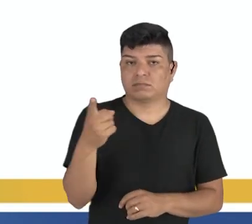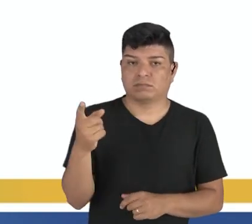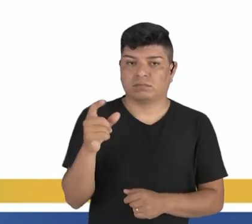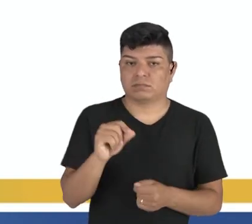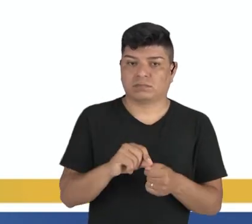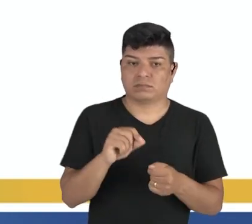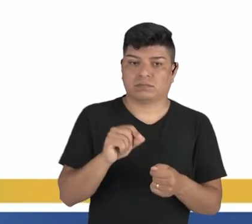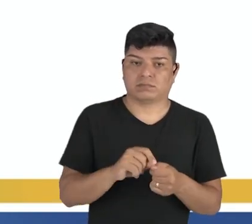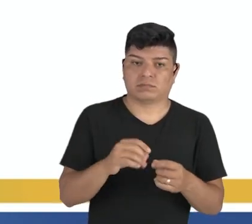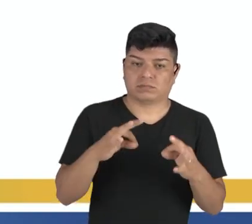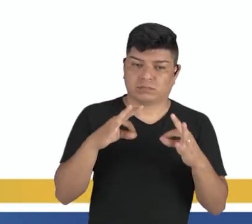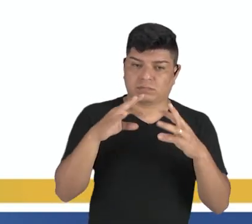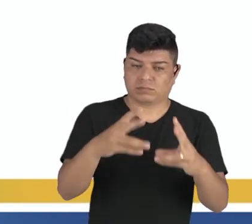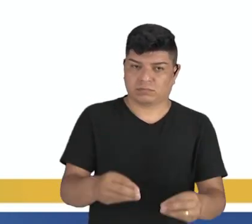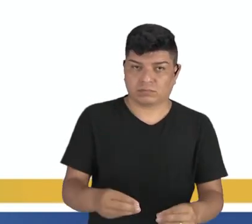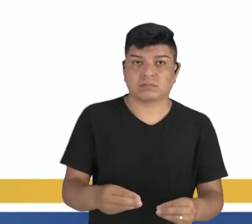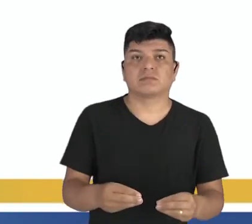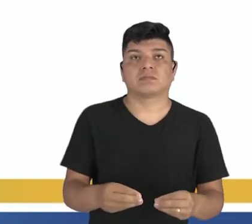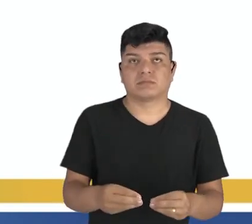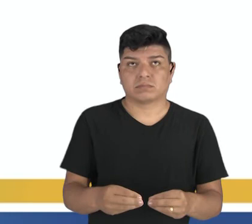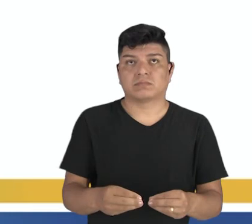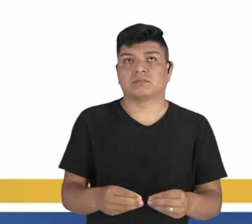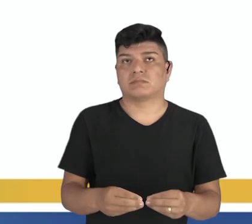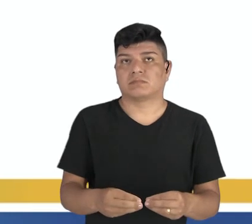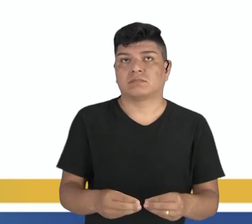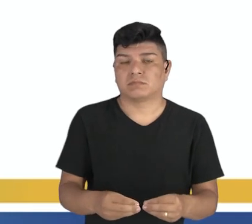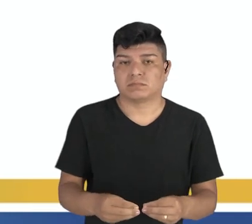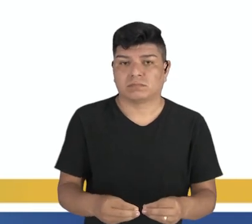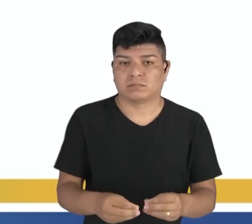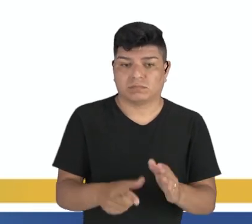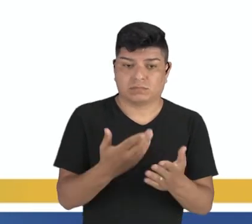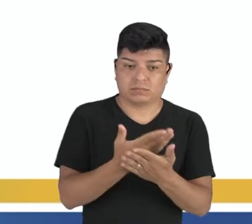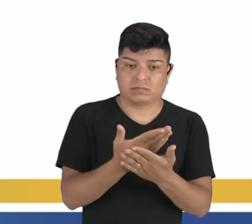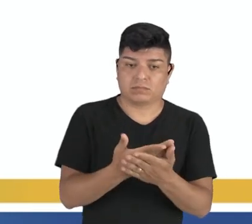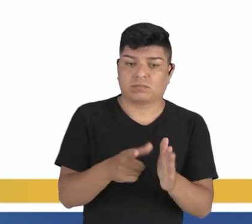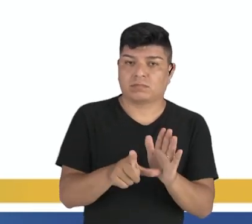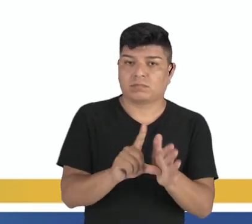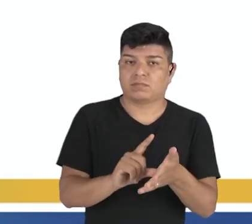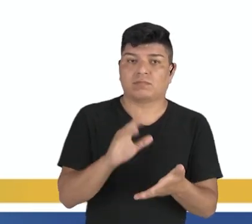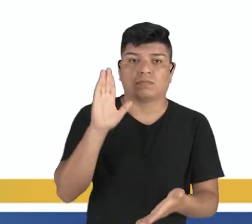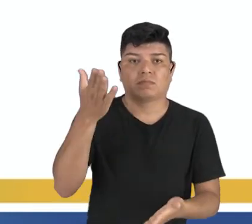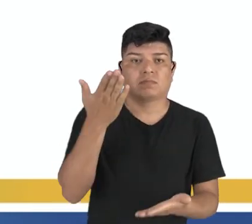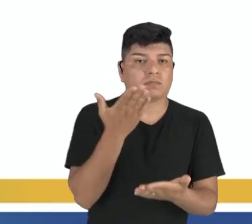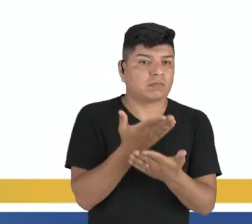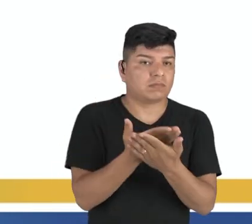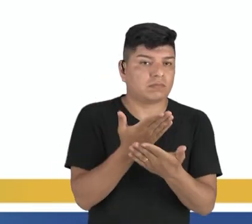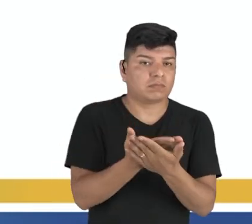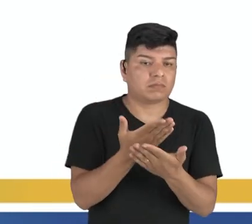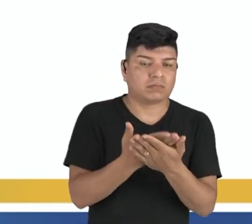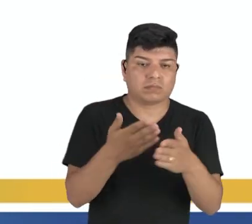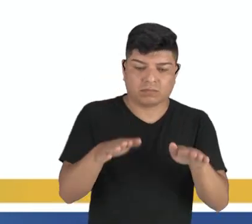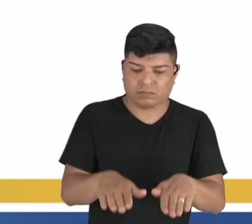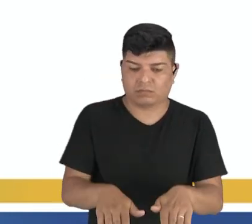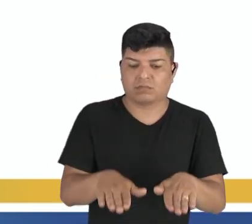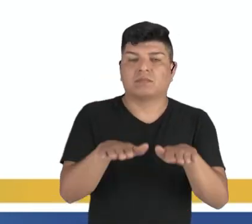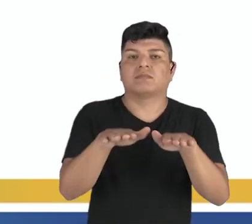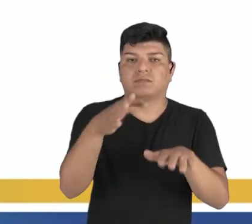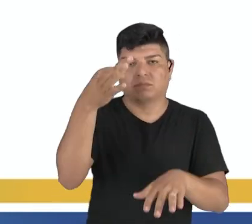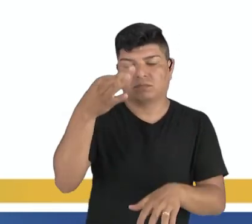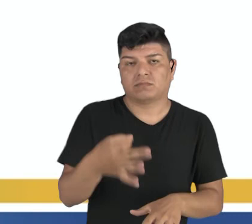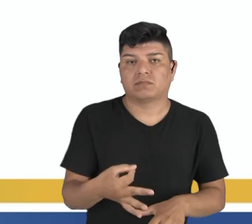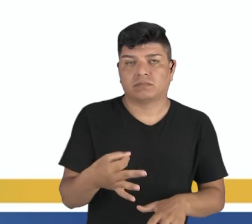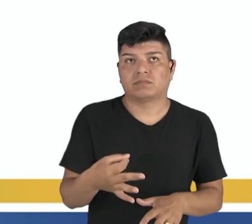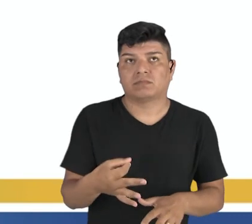a generalização, ou seja, nas aulas anteriores vocês já estudaram sobre a proporcionalidade,